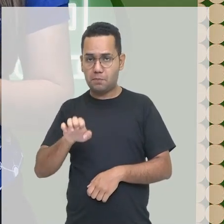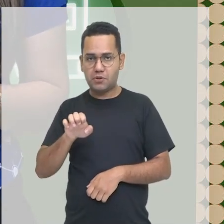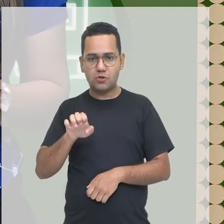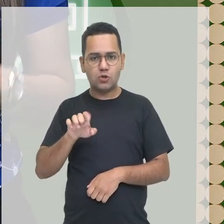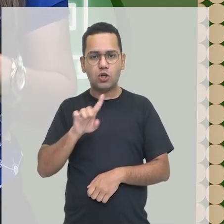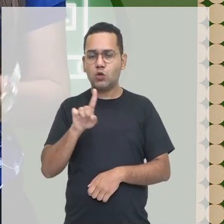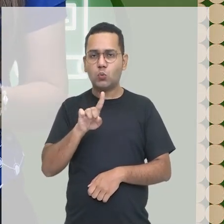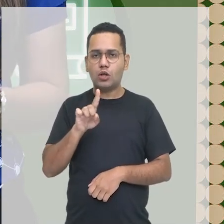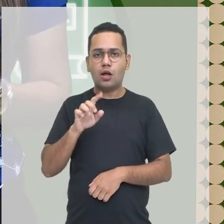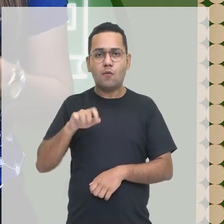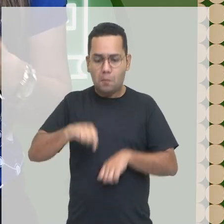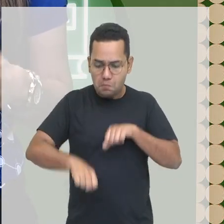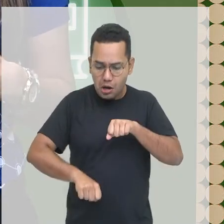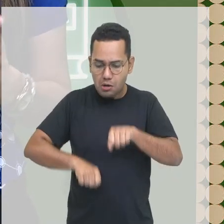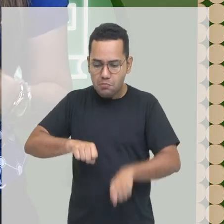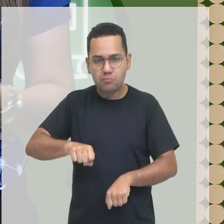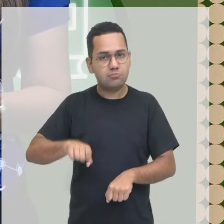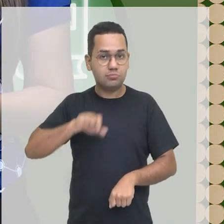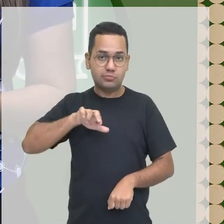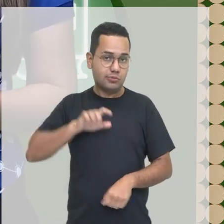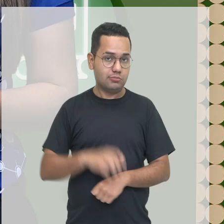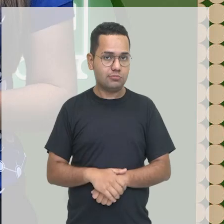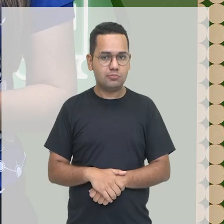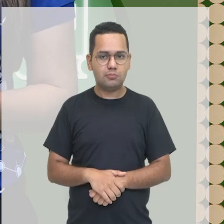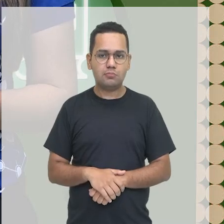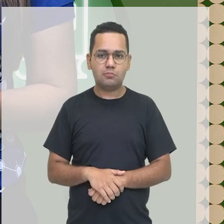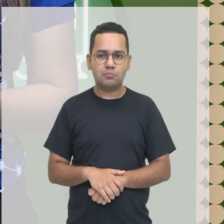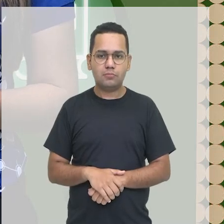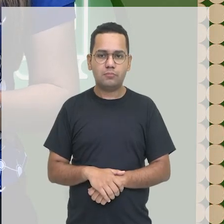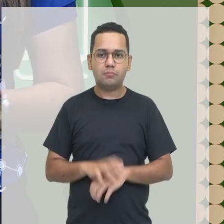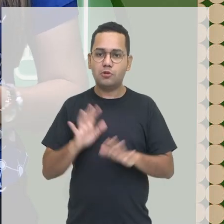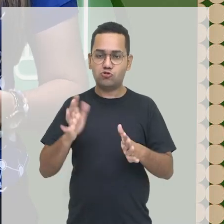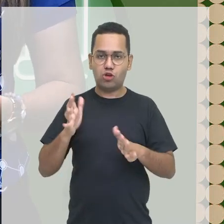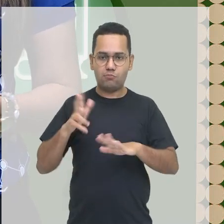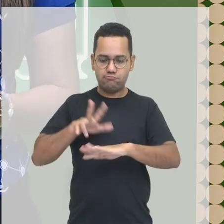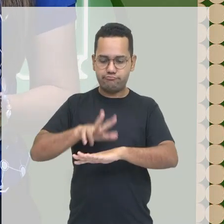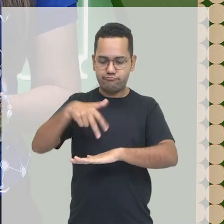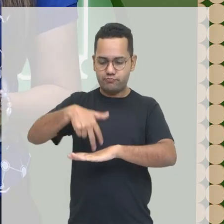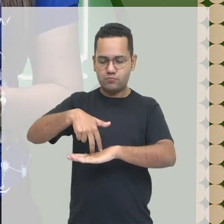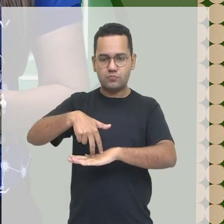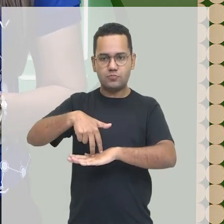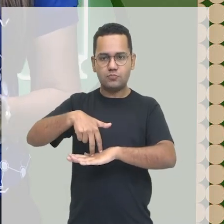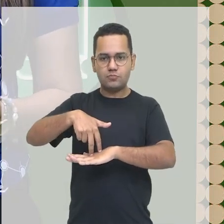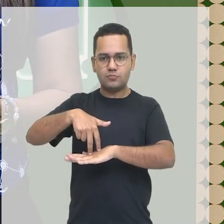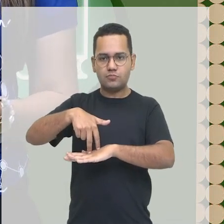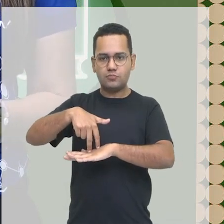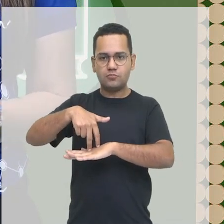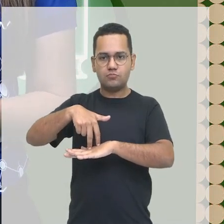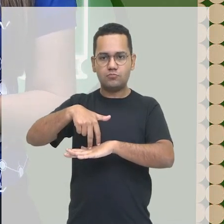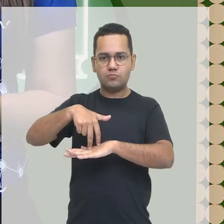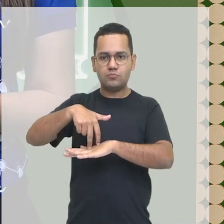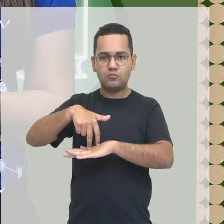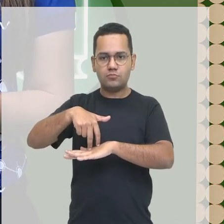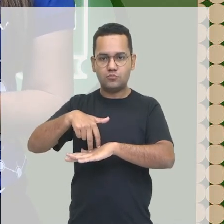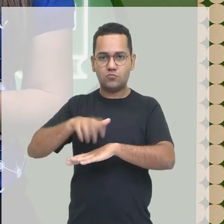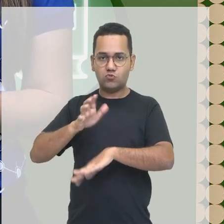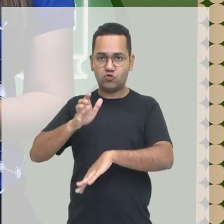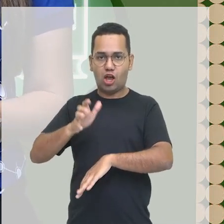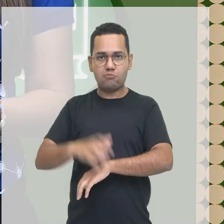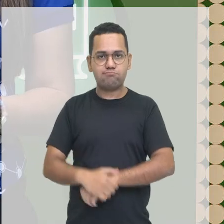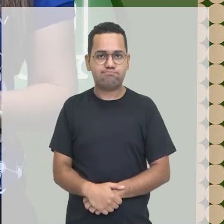4 membros, já possuía a postura com a partir de 2